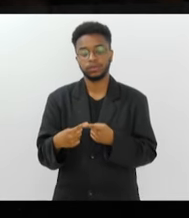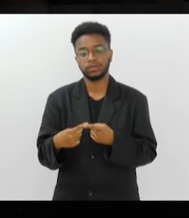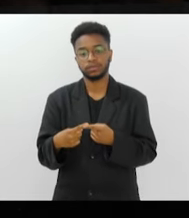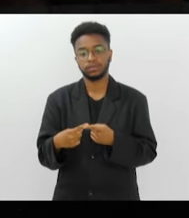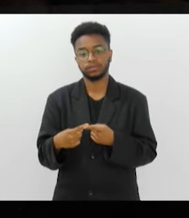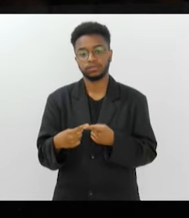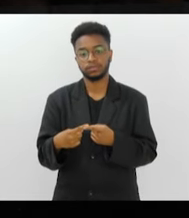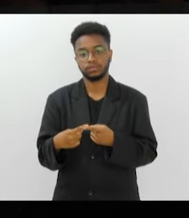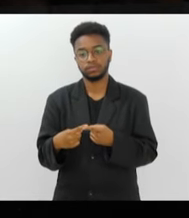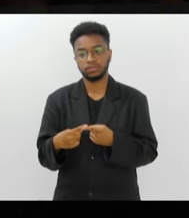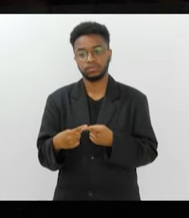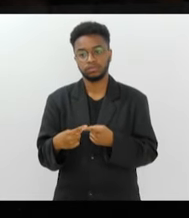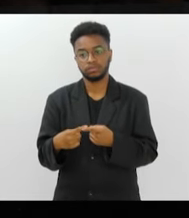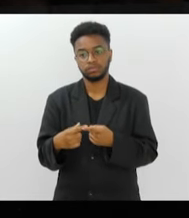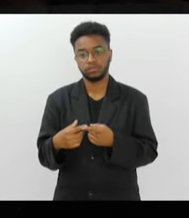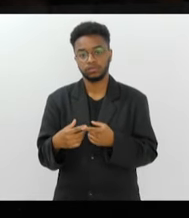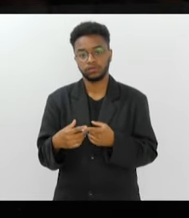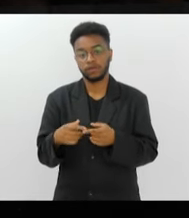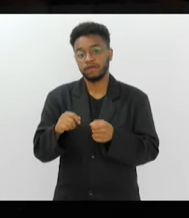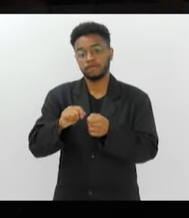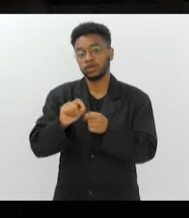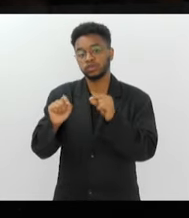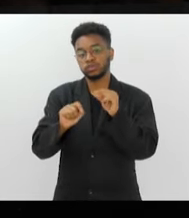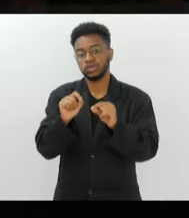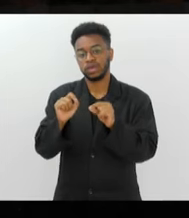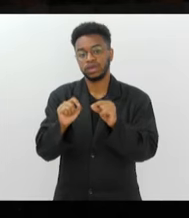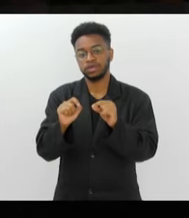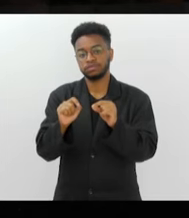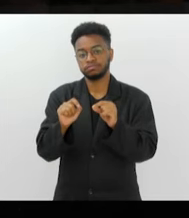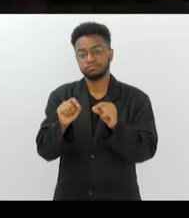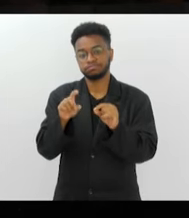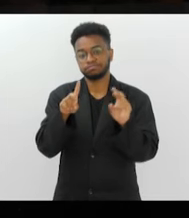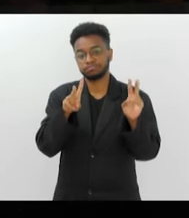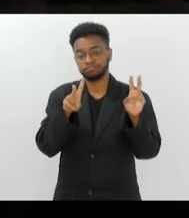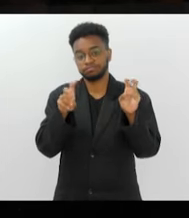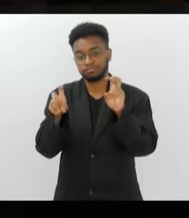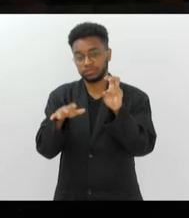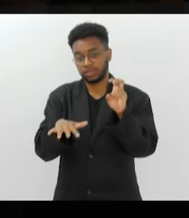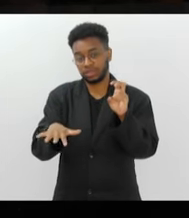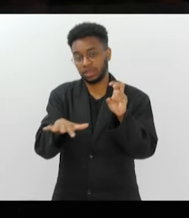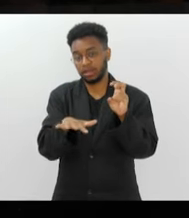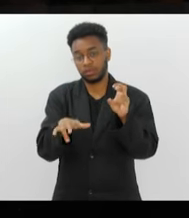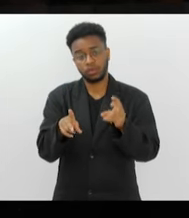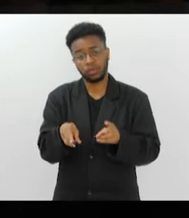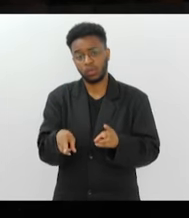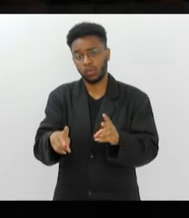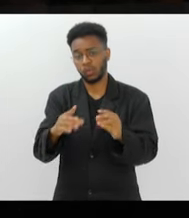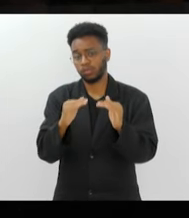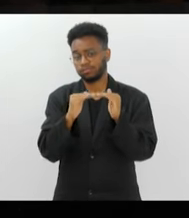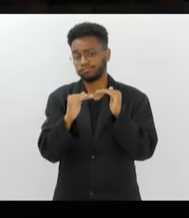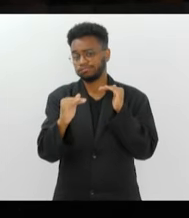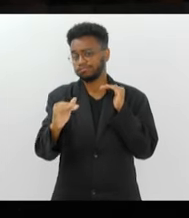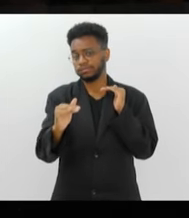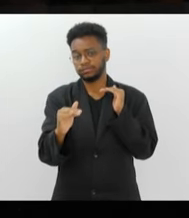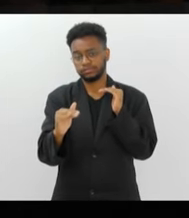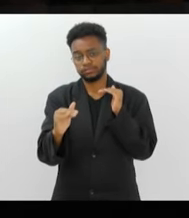coloca o establishment, quer dizer, o status quo, a situação, se mantendo